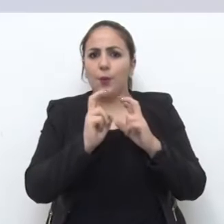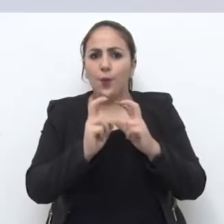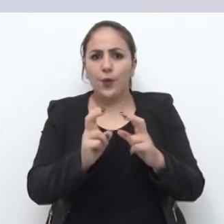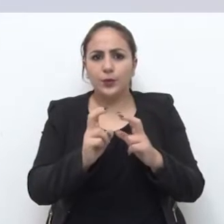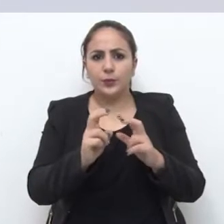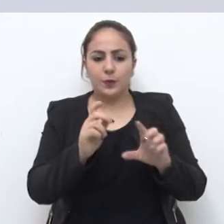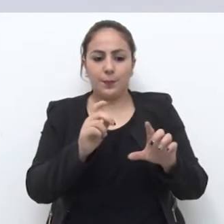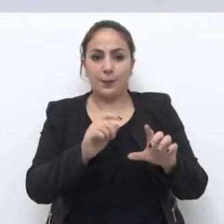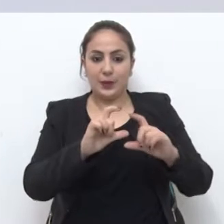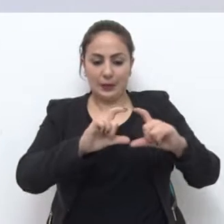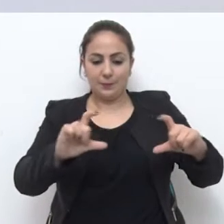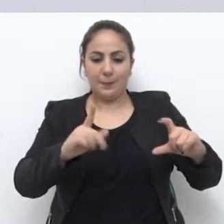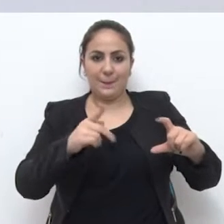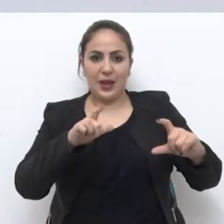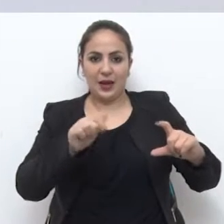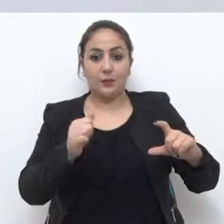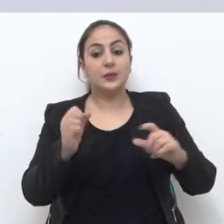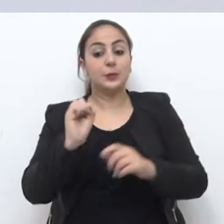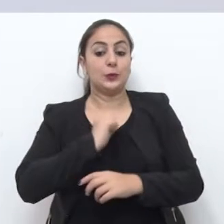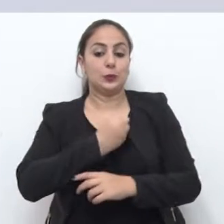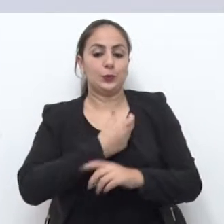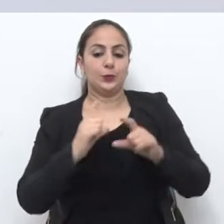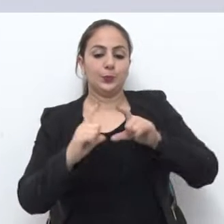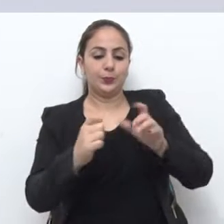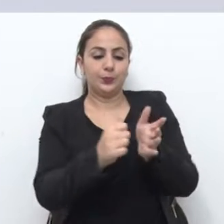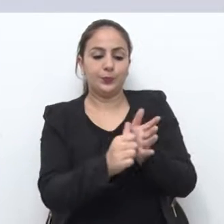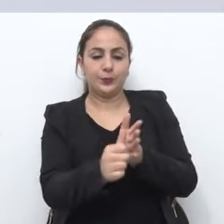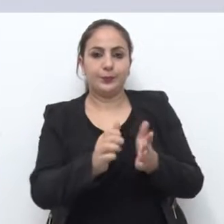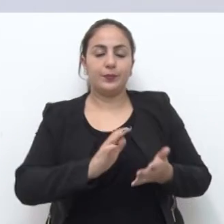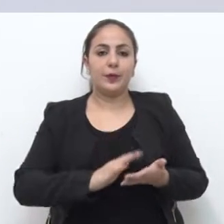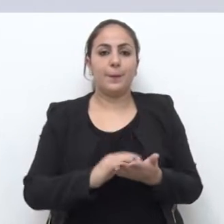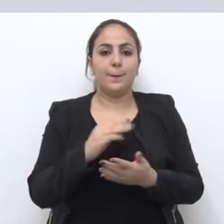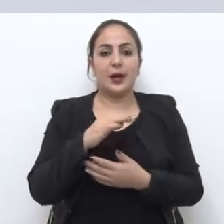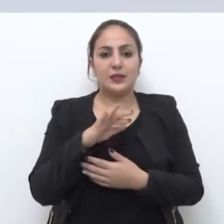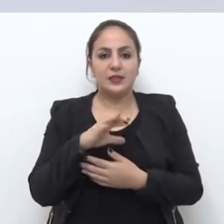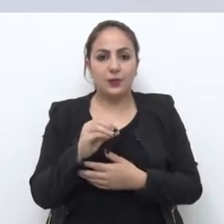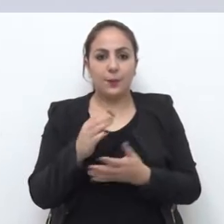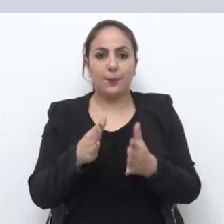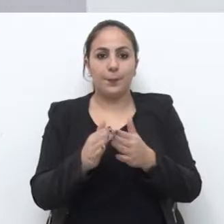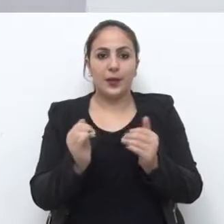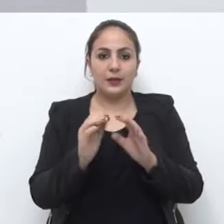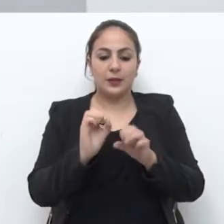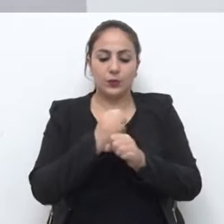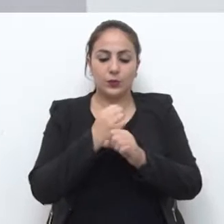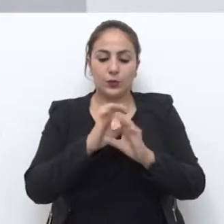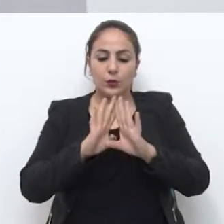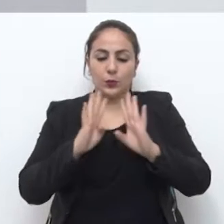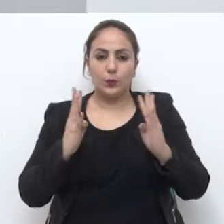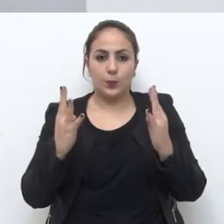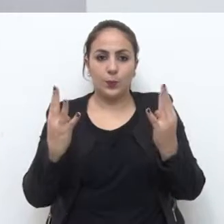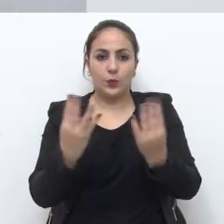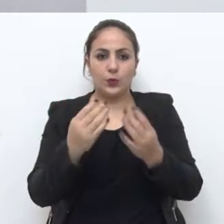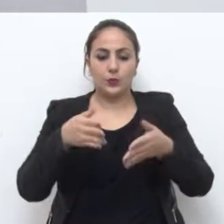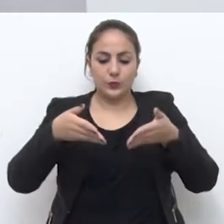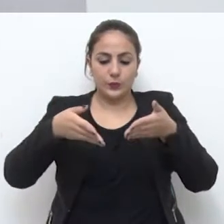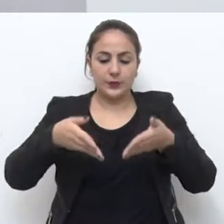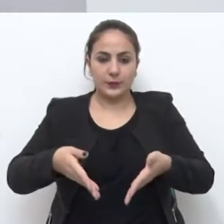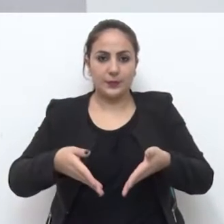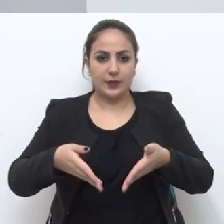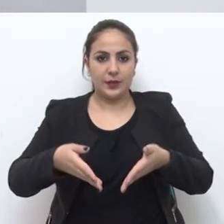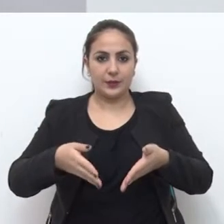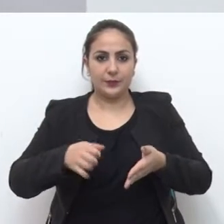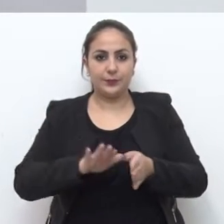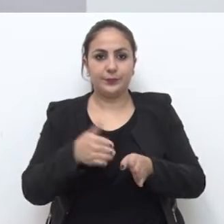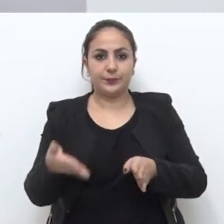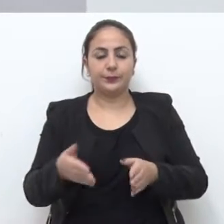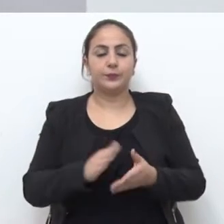né? E Márcio Patucci pede construção de muro no cemitério Jardim da Colina. Alguns furtos, alguns roubos que são